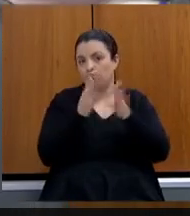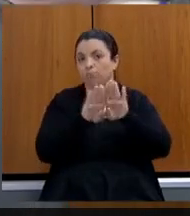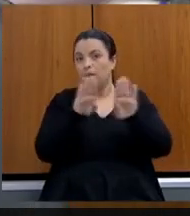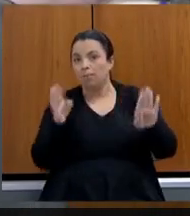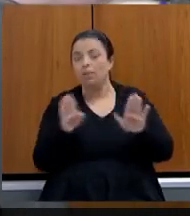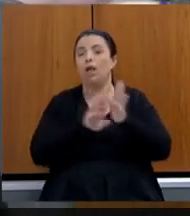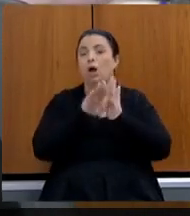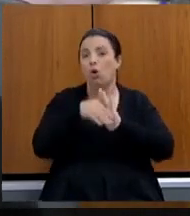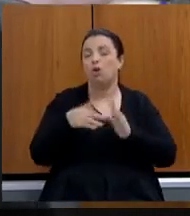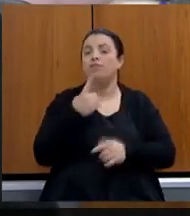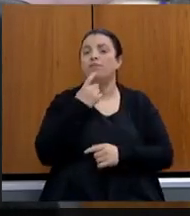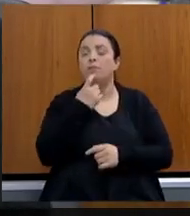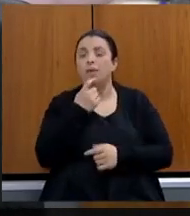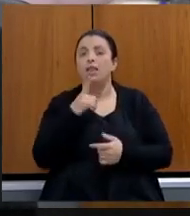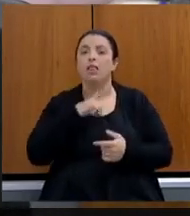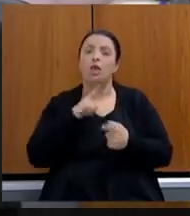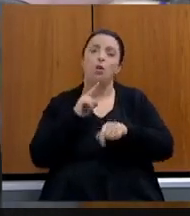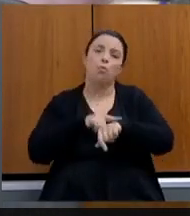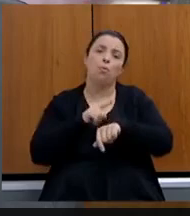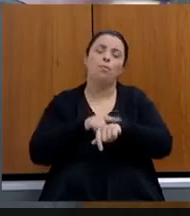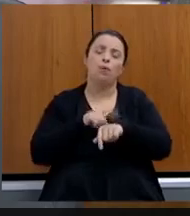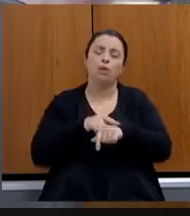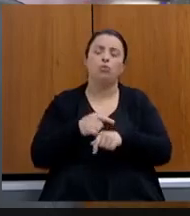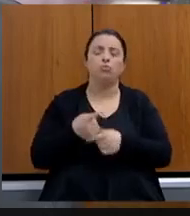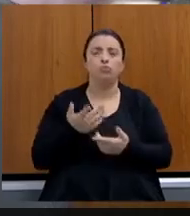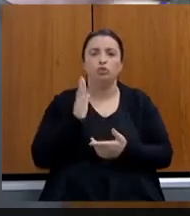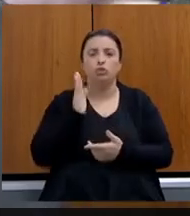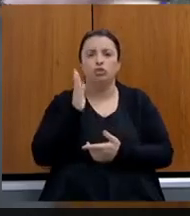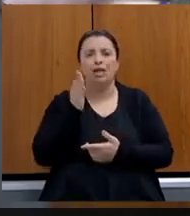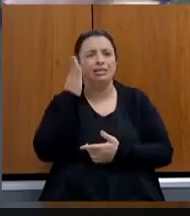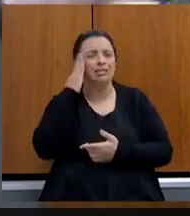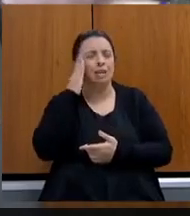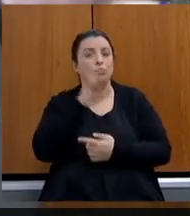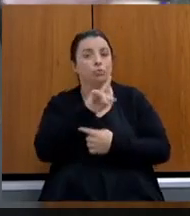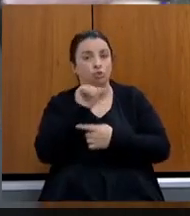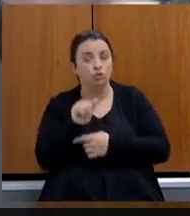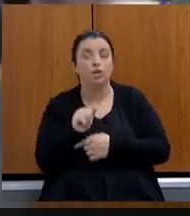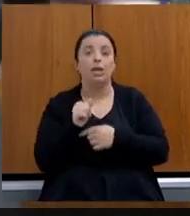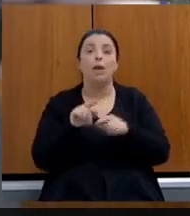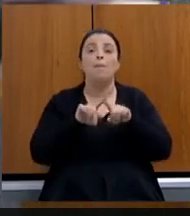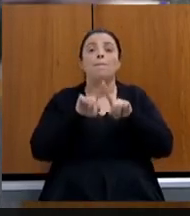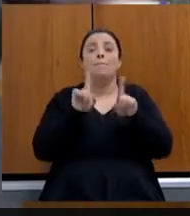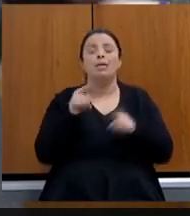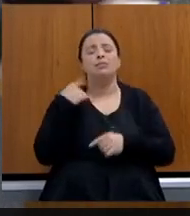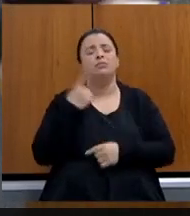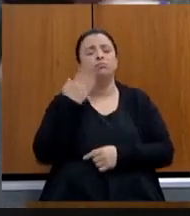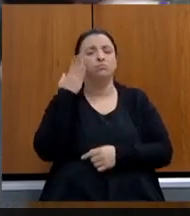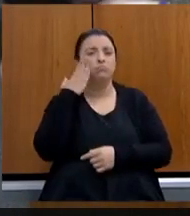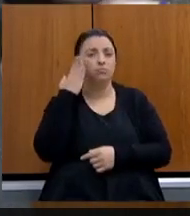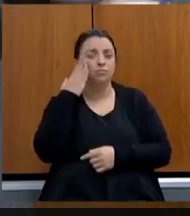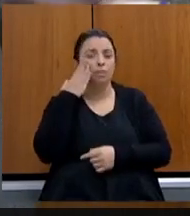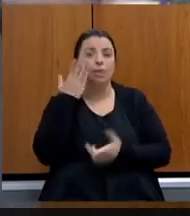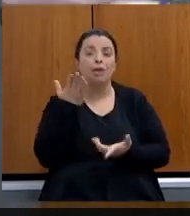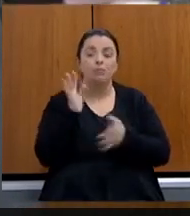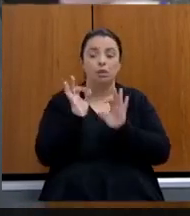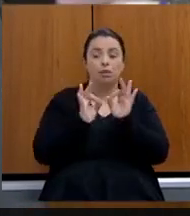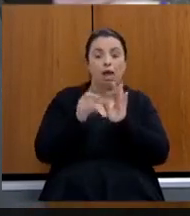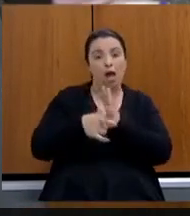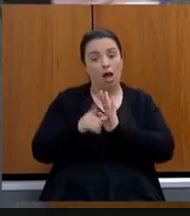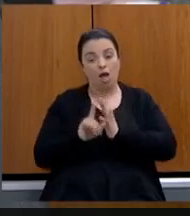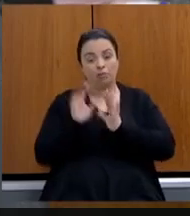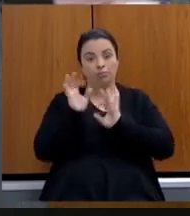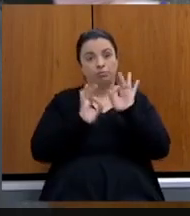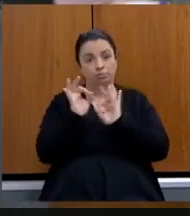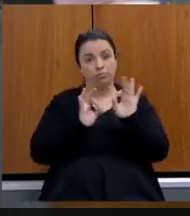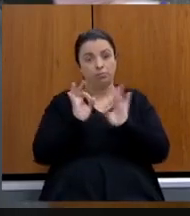atualmente previsto de retorno eventual né a uma onda vermelha mas estamos aí sim nos preparando